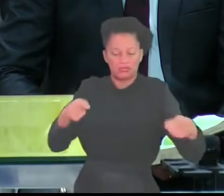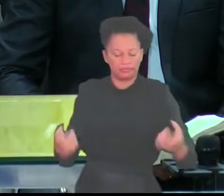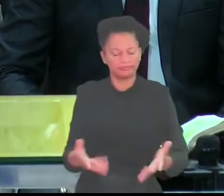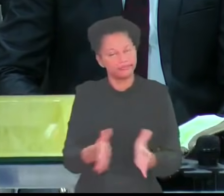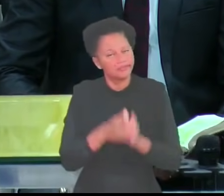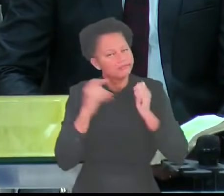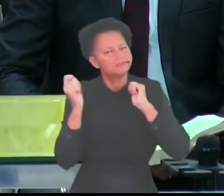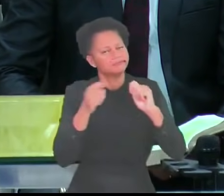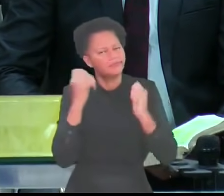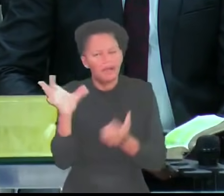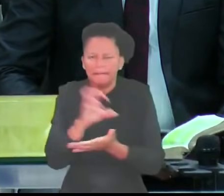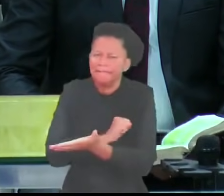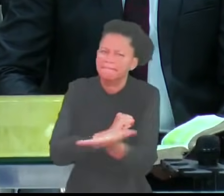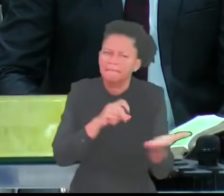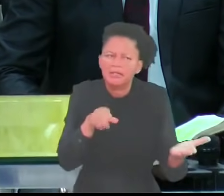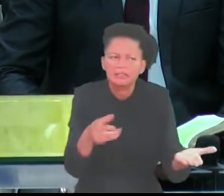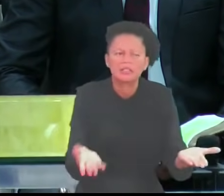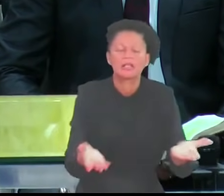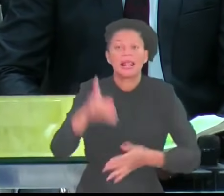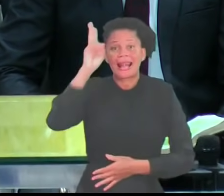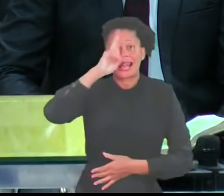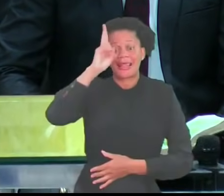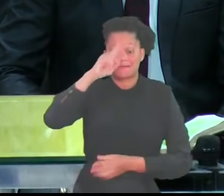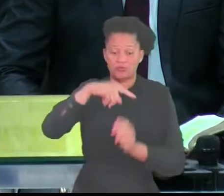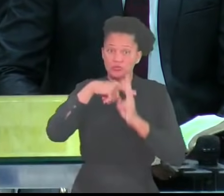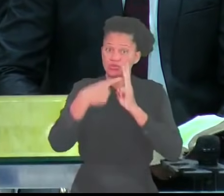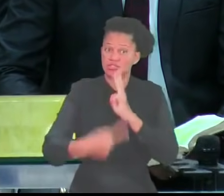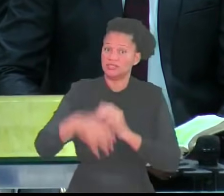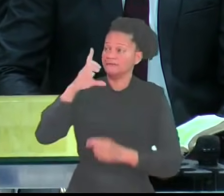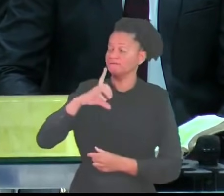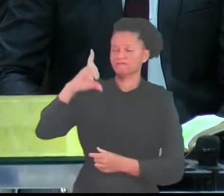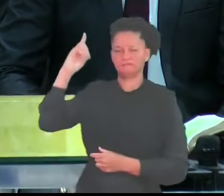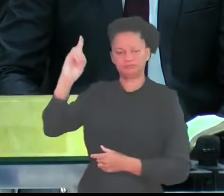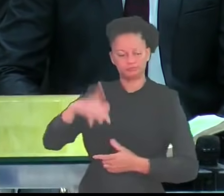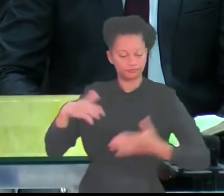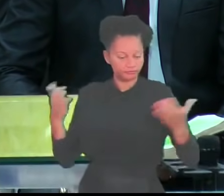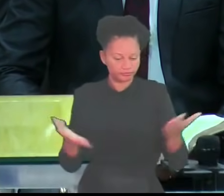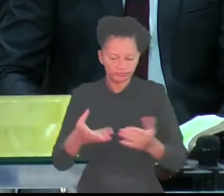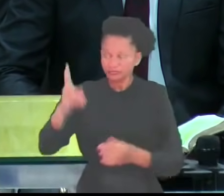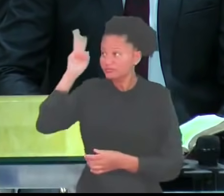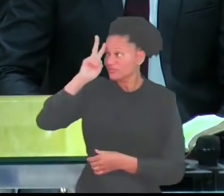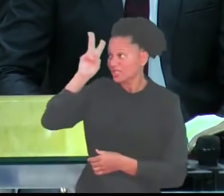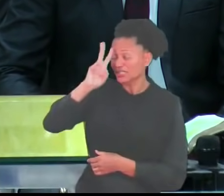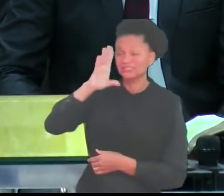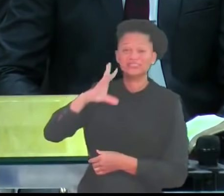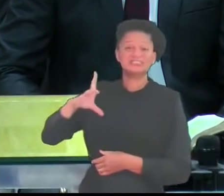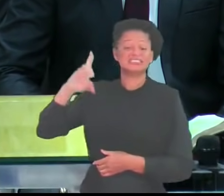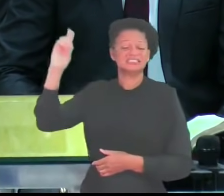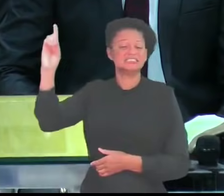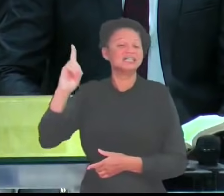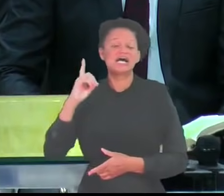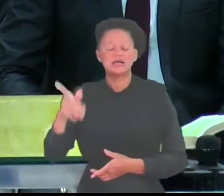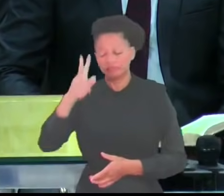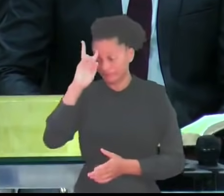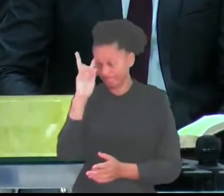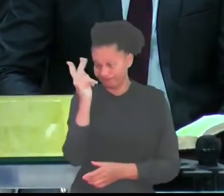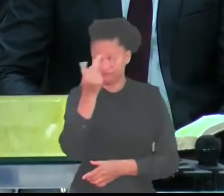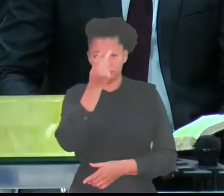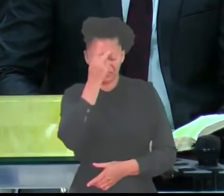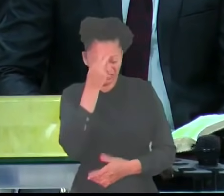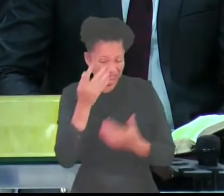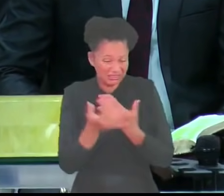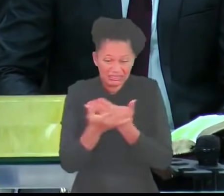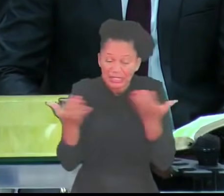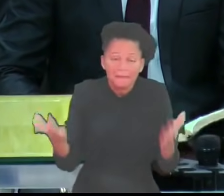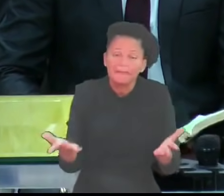amados irmãos, ele agora lembrou de Deus. Ele agora lembrou de Deus, mas lembrou de Deus de uma forma equivocada, de uma